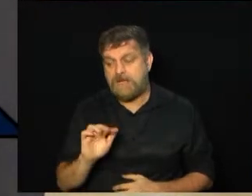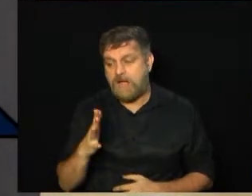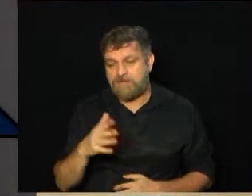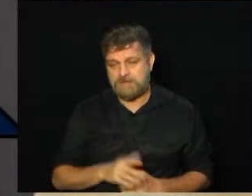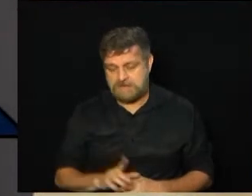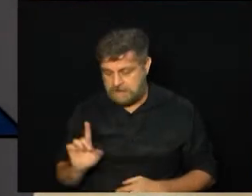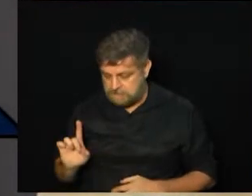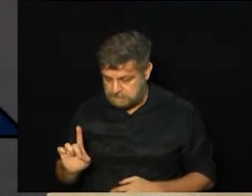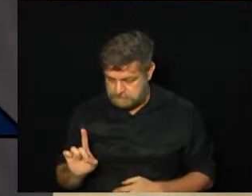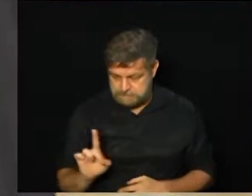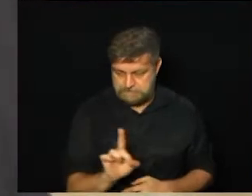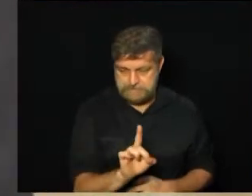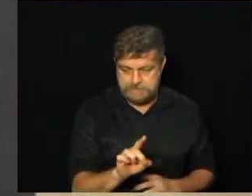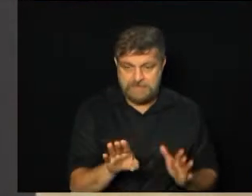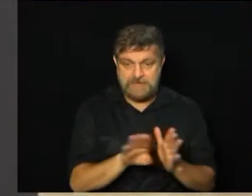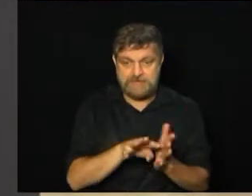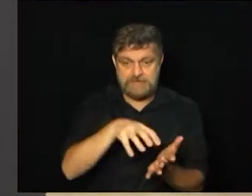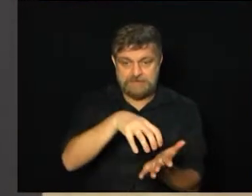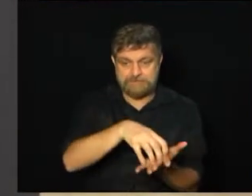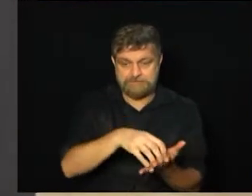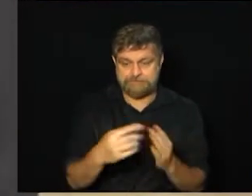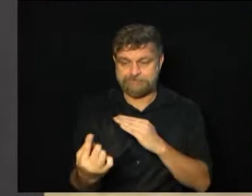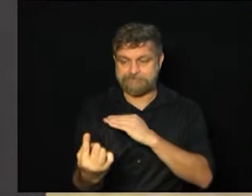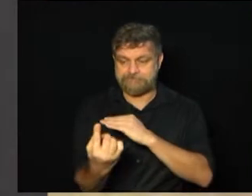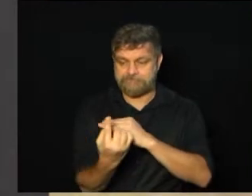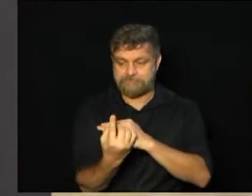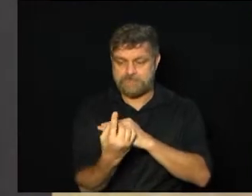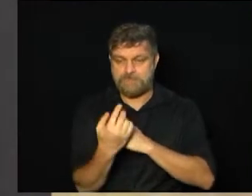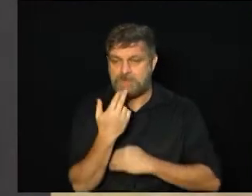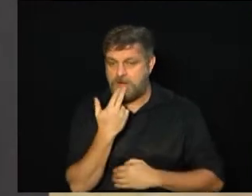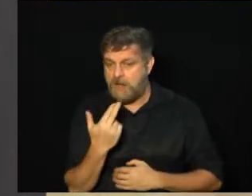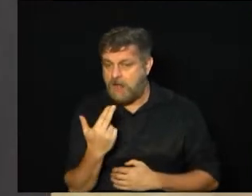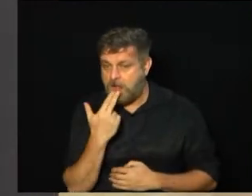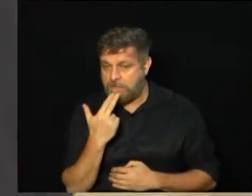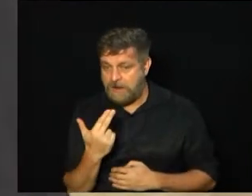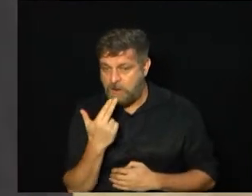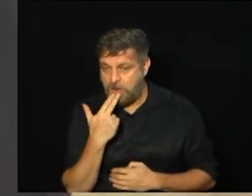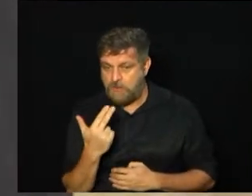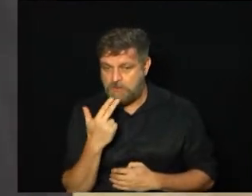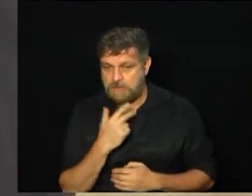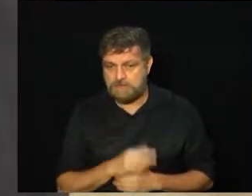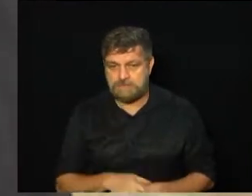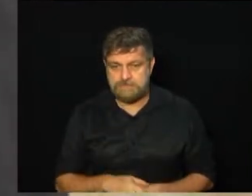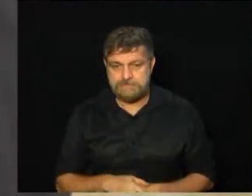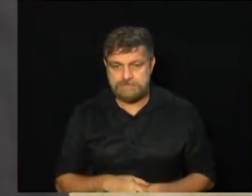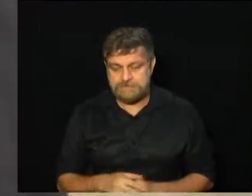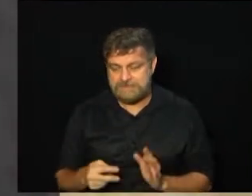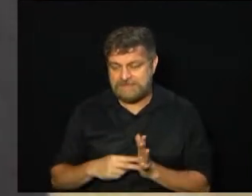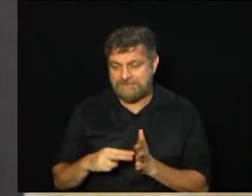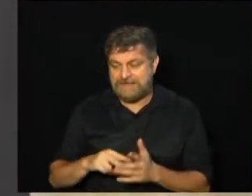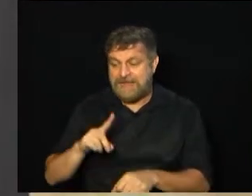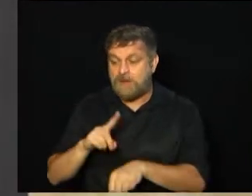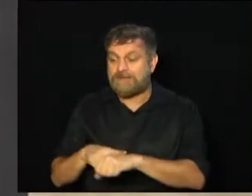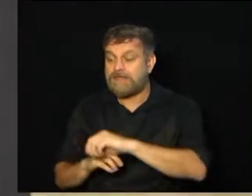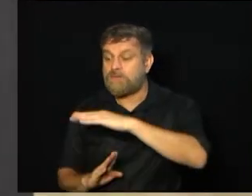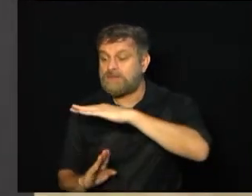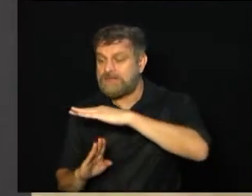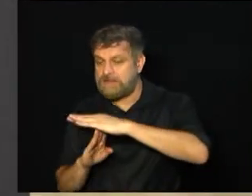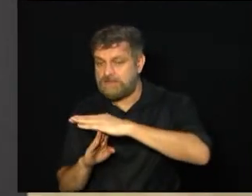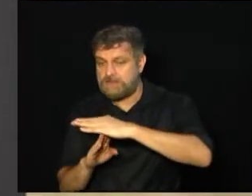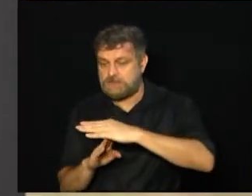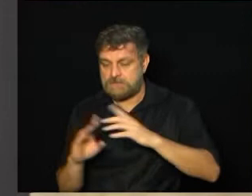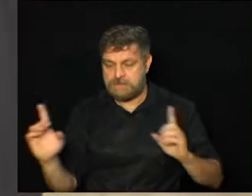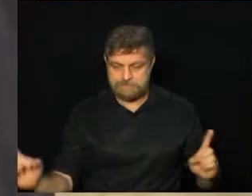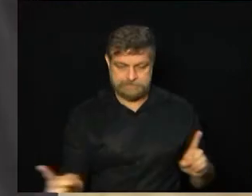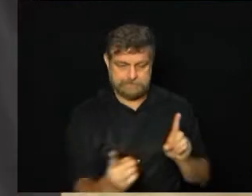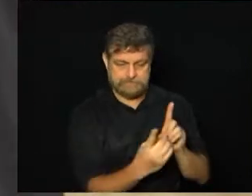na recepção e ele é classificado com uma cor que pode ter um tempo determinado para ser